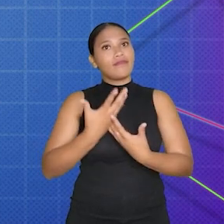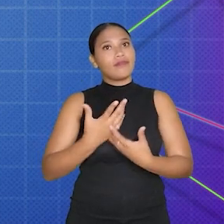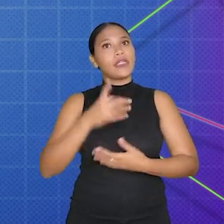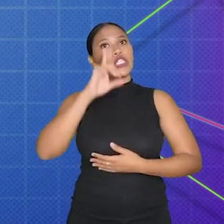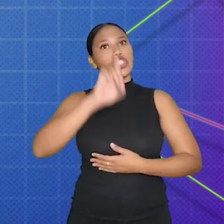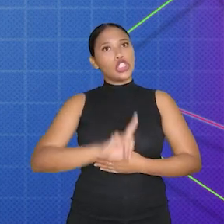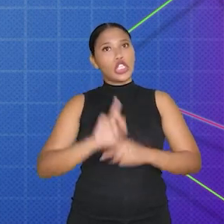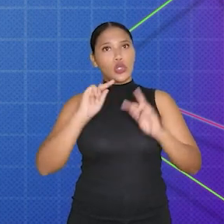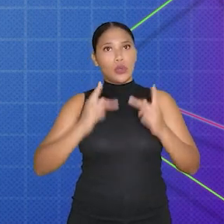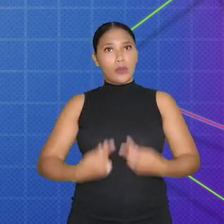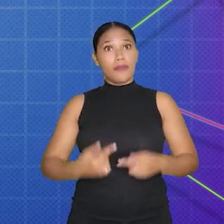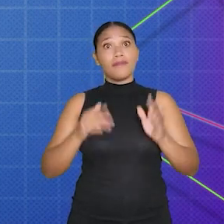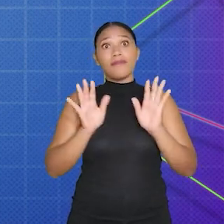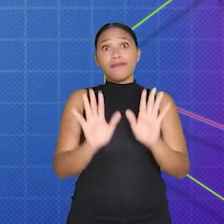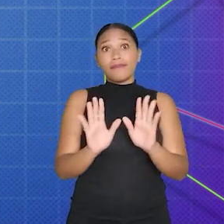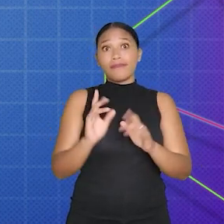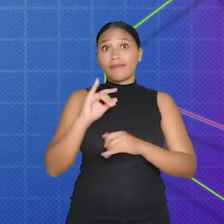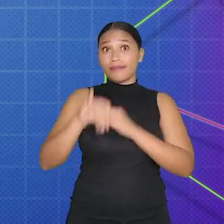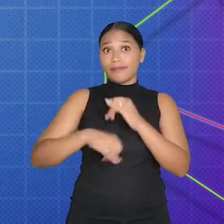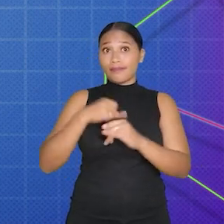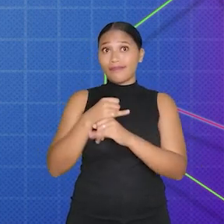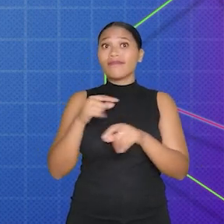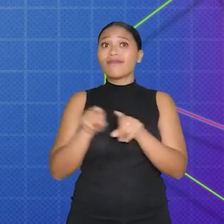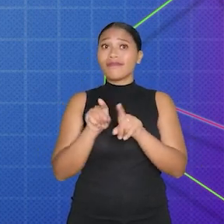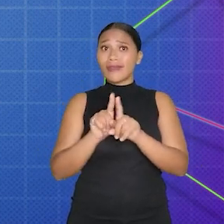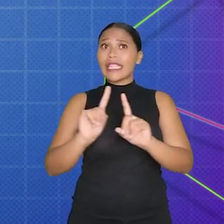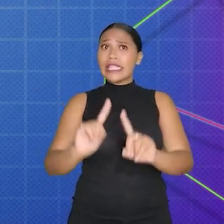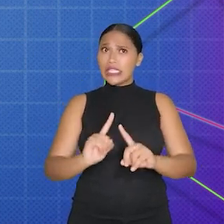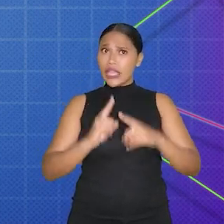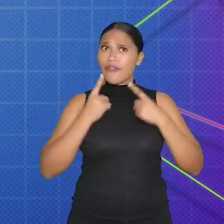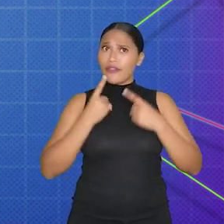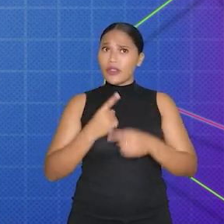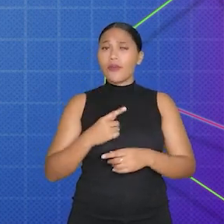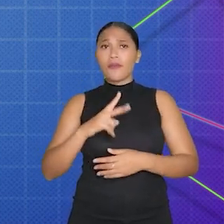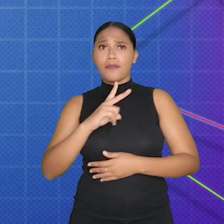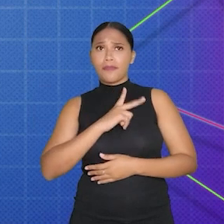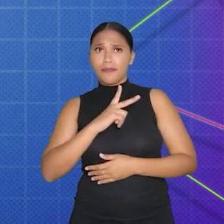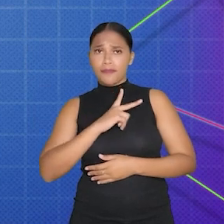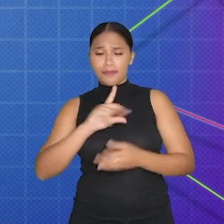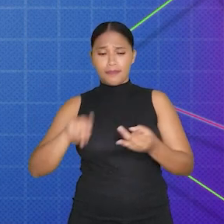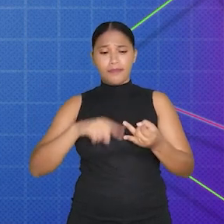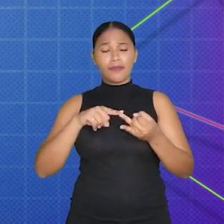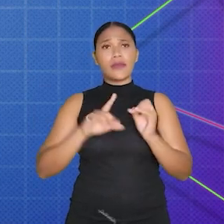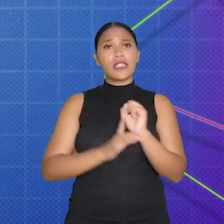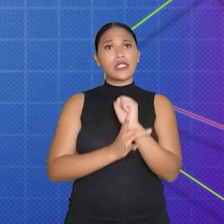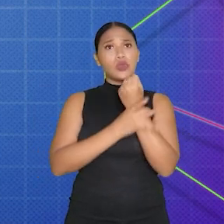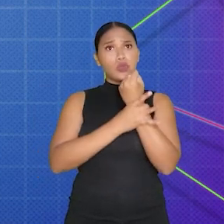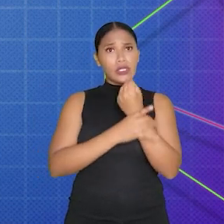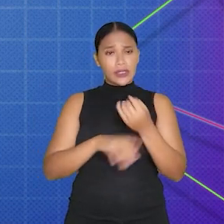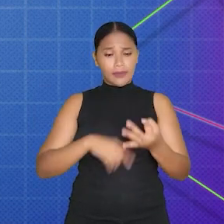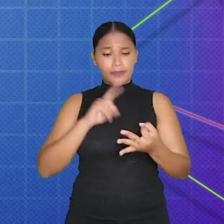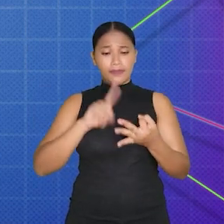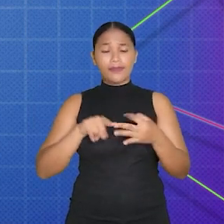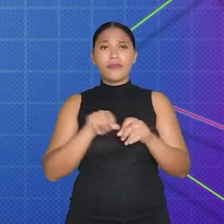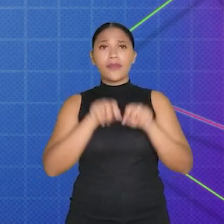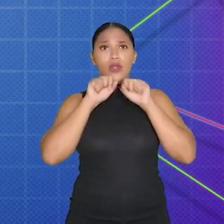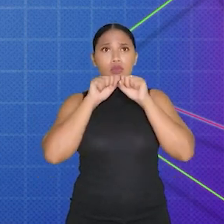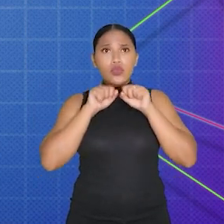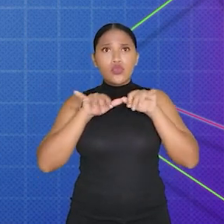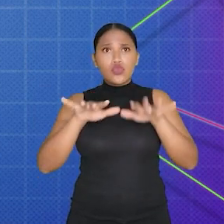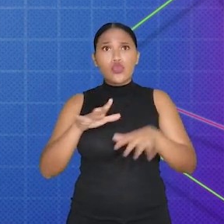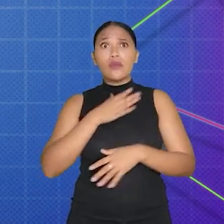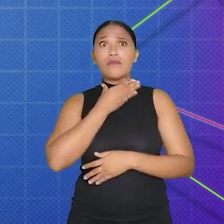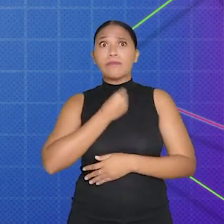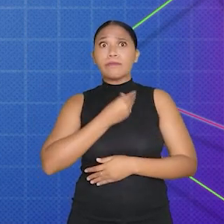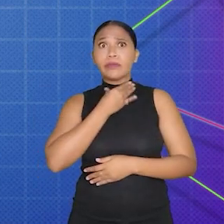expressão e dos direitos humanos. No entanto, a internet também apresenta desafios, como a privacidade, a segurança dos dados,